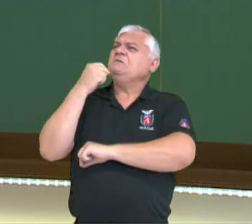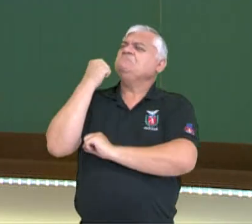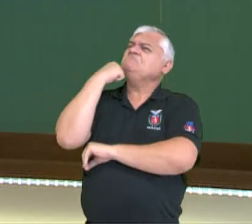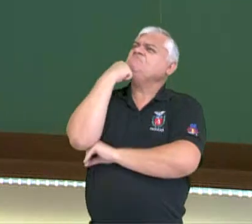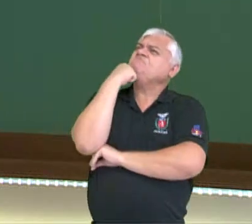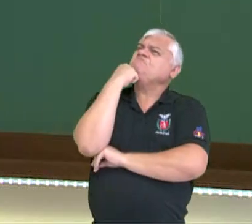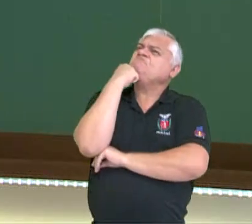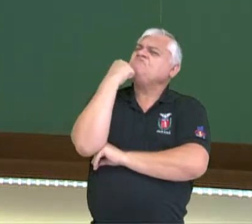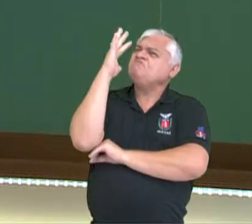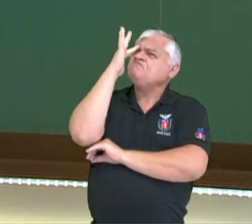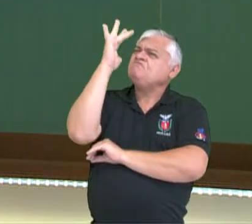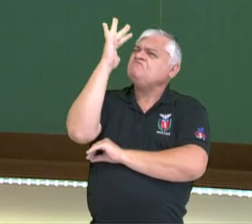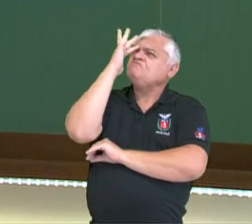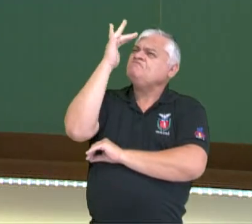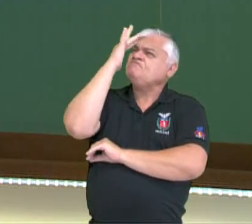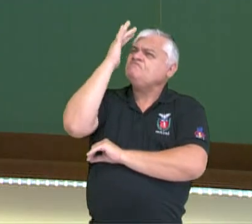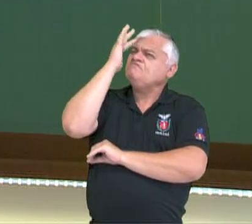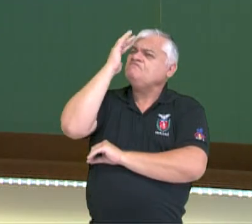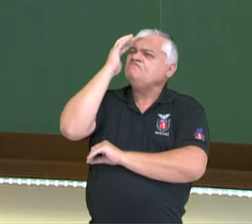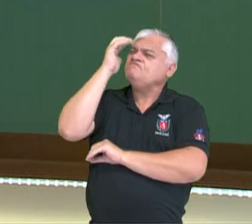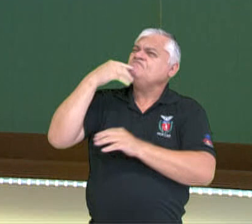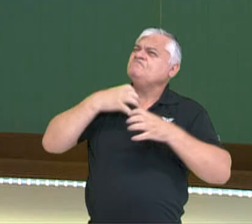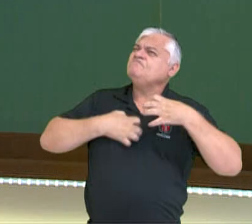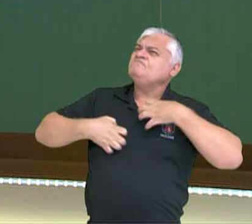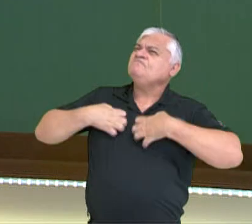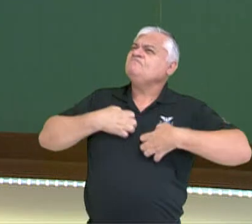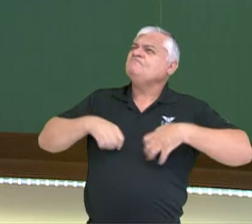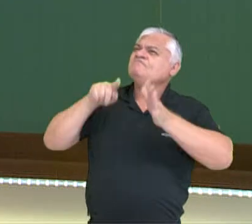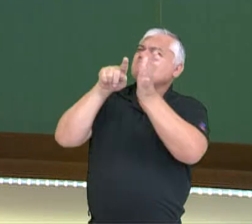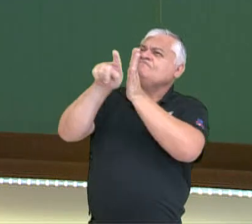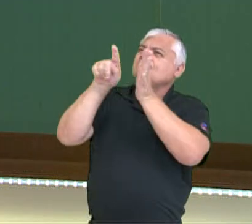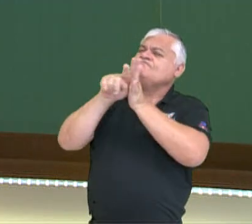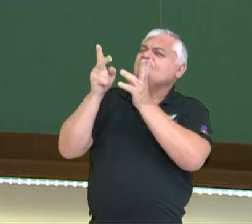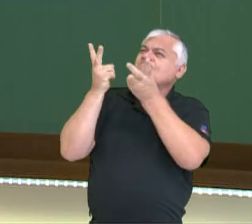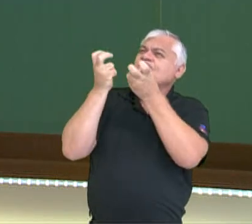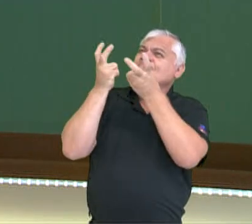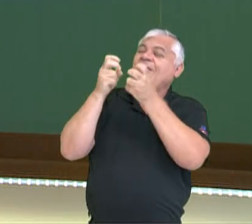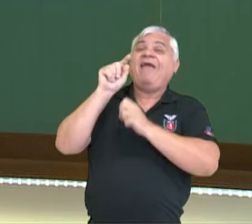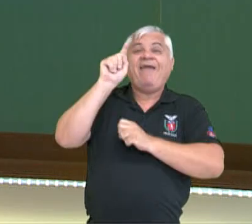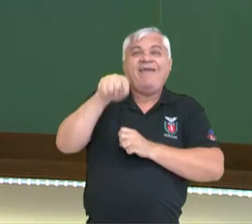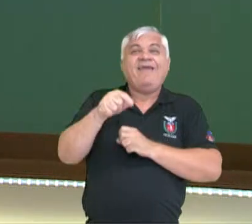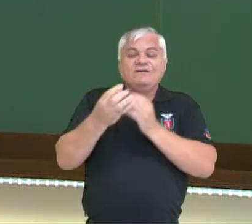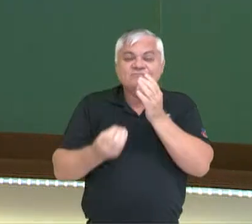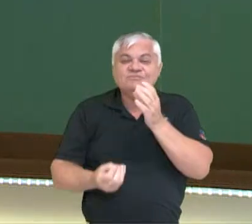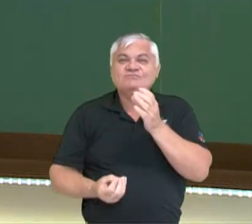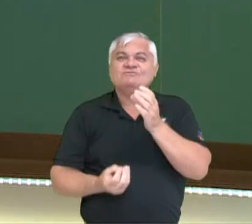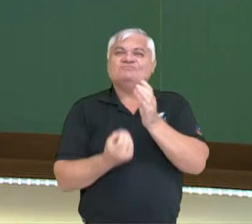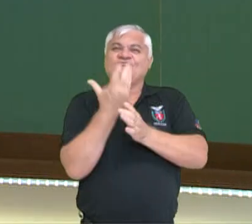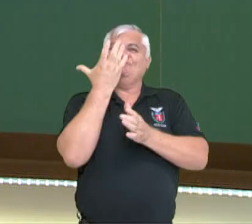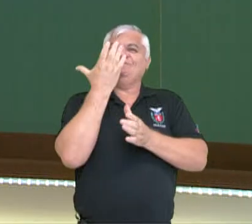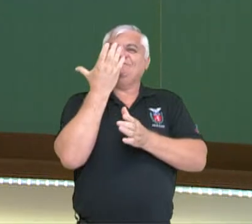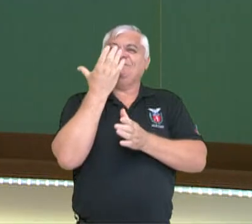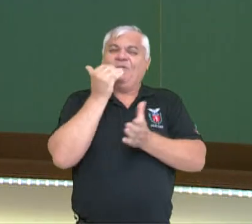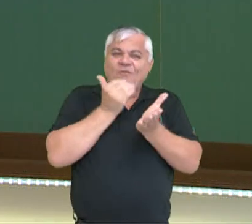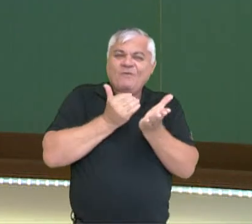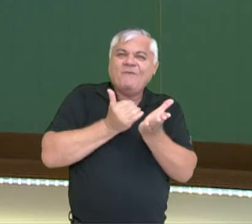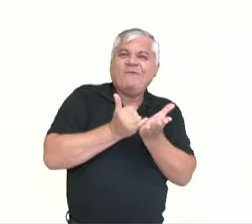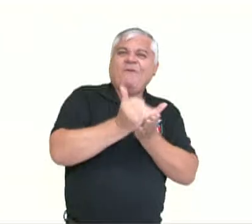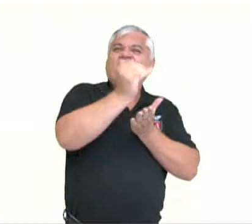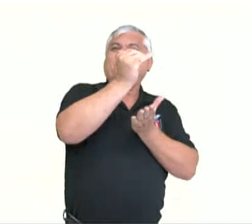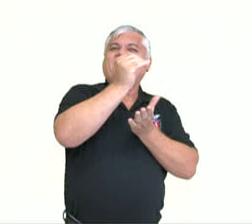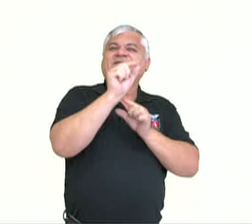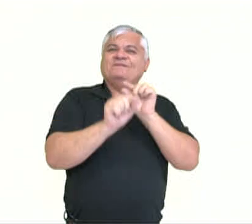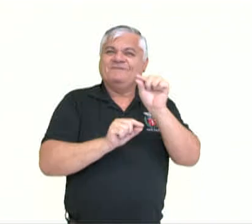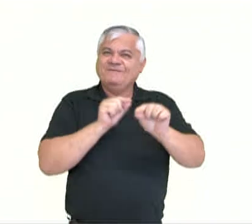tempo inteiro. Então, as questões cosmológicas são as questões que deram um pontapé inicial, um ponto